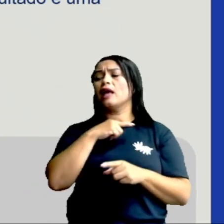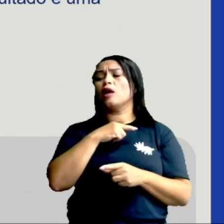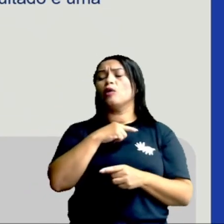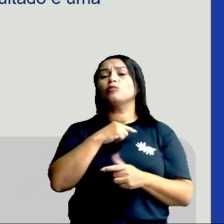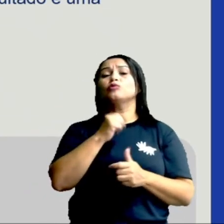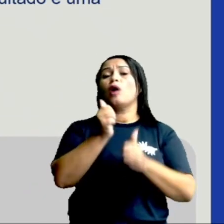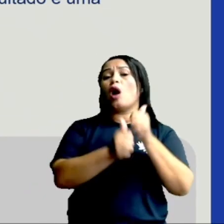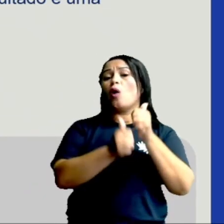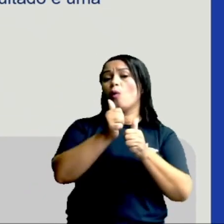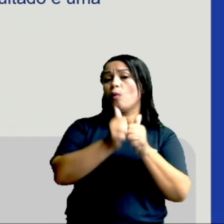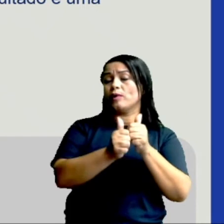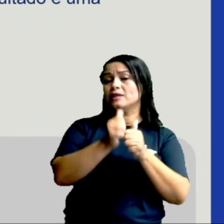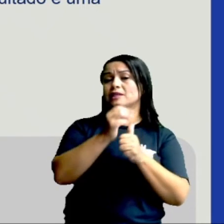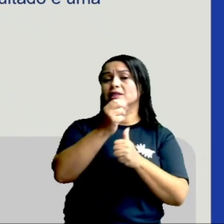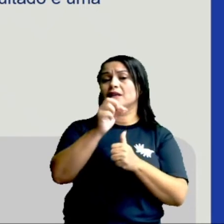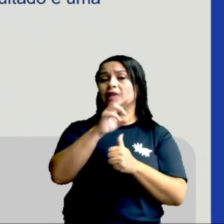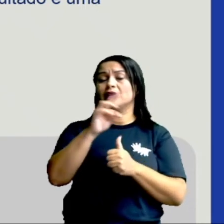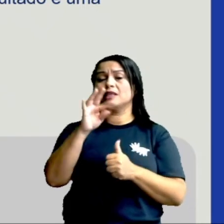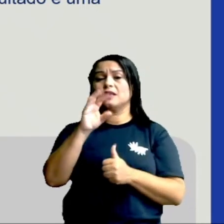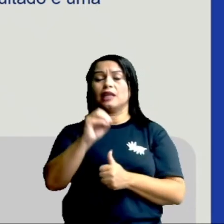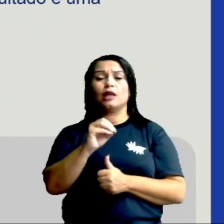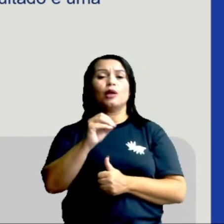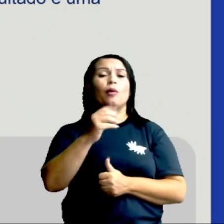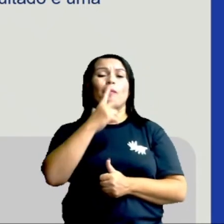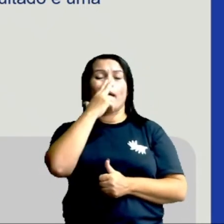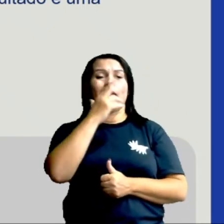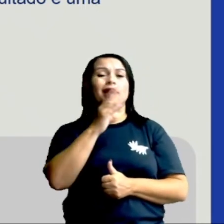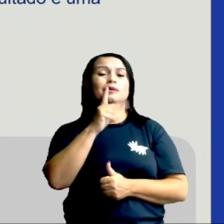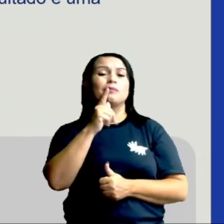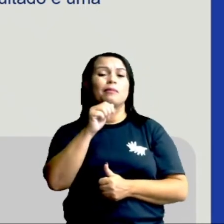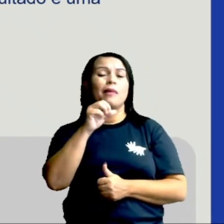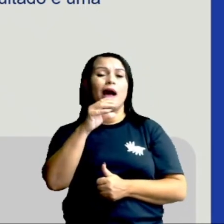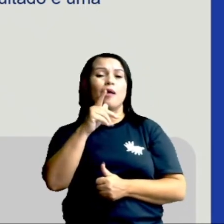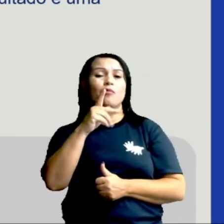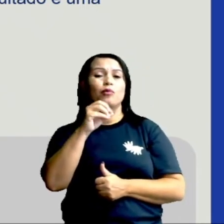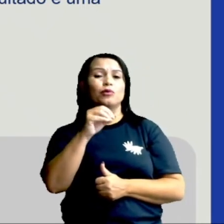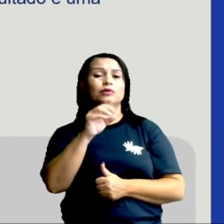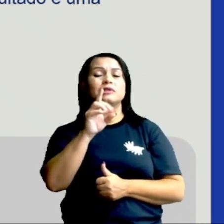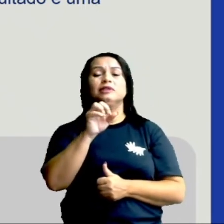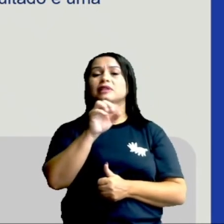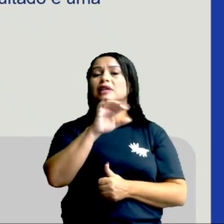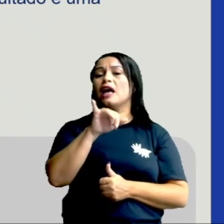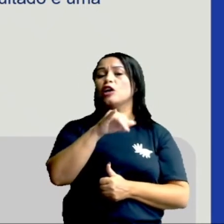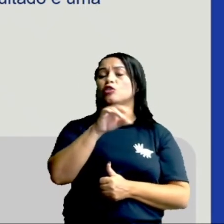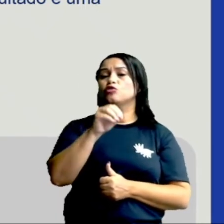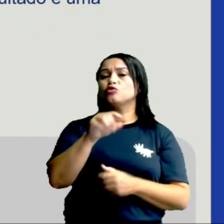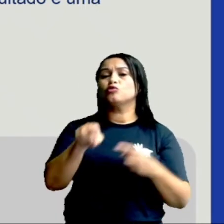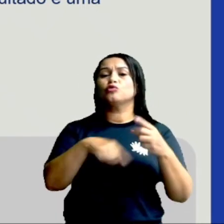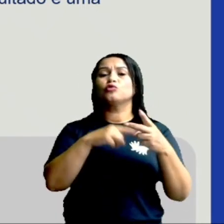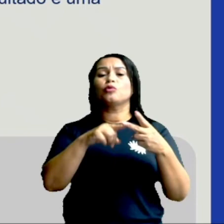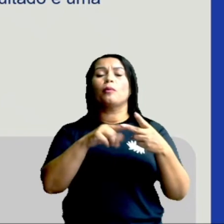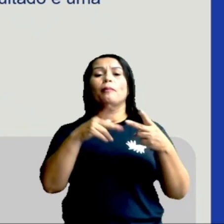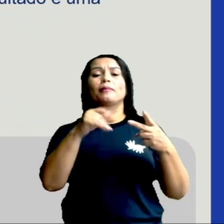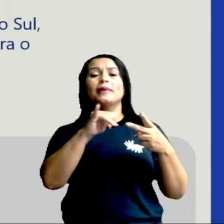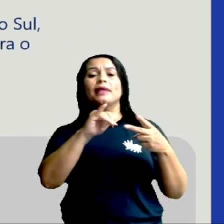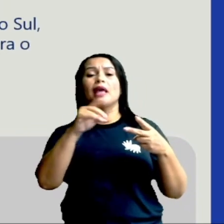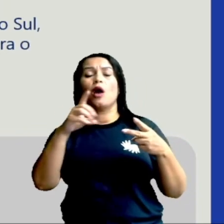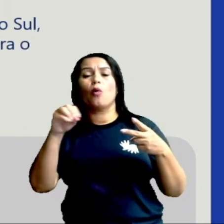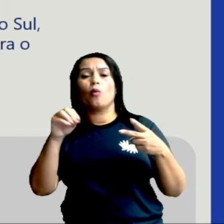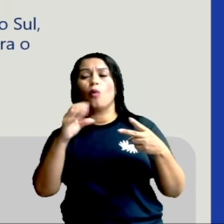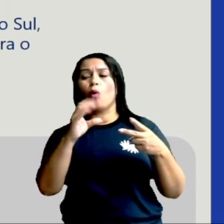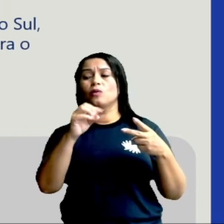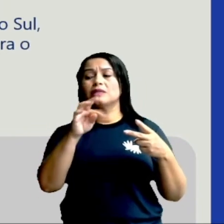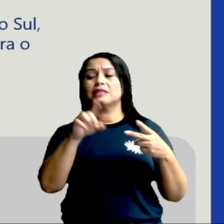arroz carreteiro, papo de anjo, barreado, pinhão cozido e ambrosia.